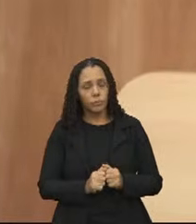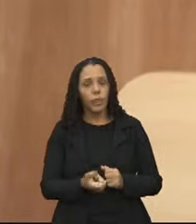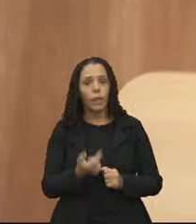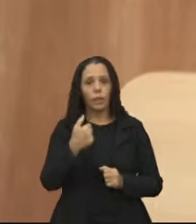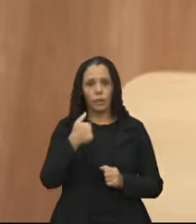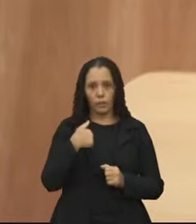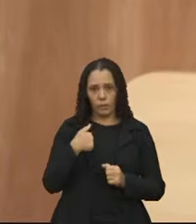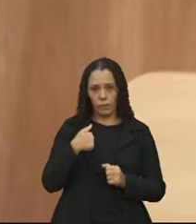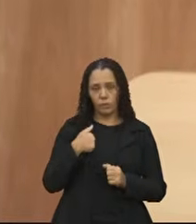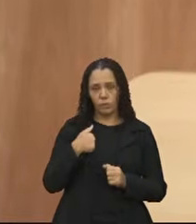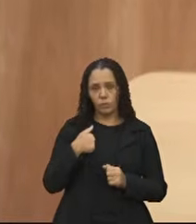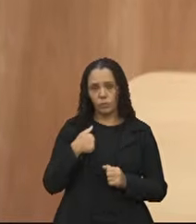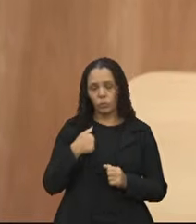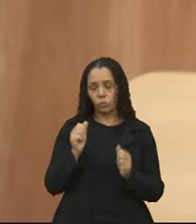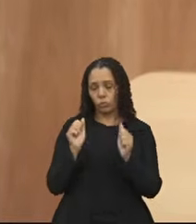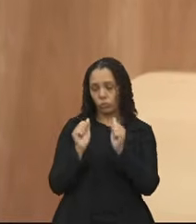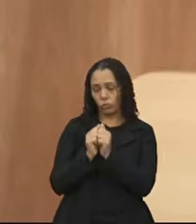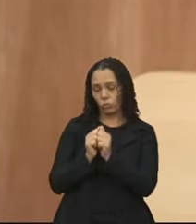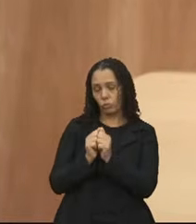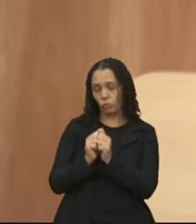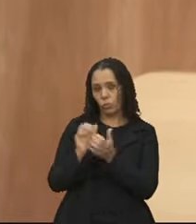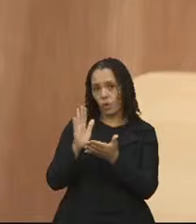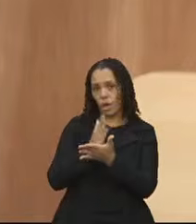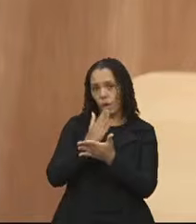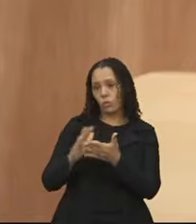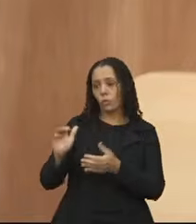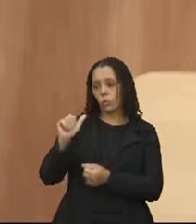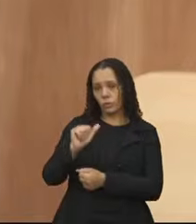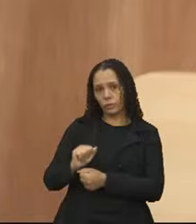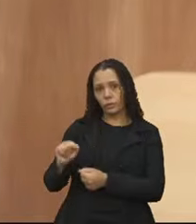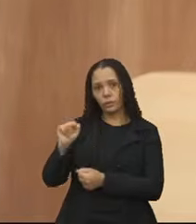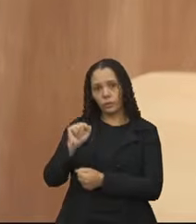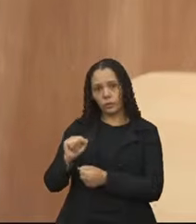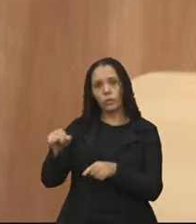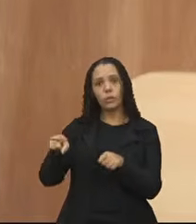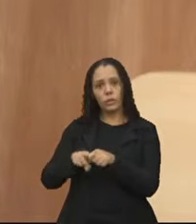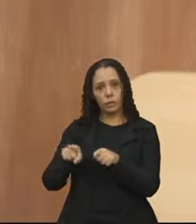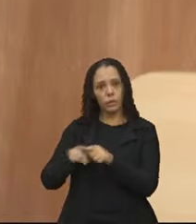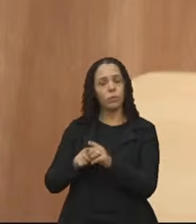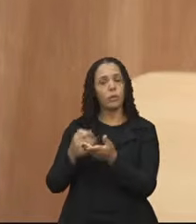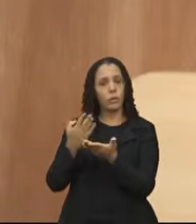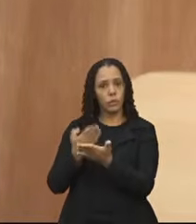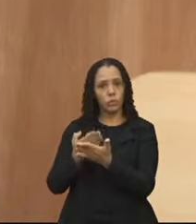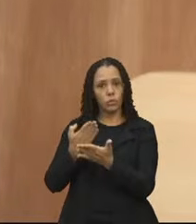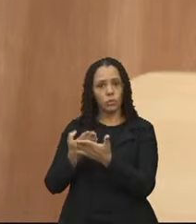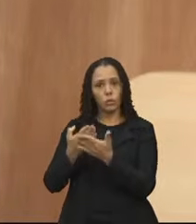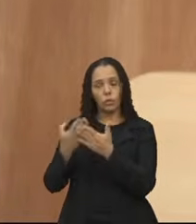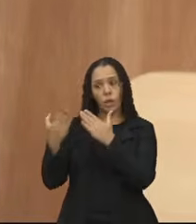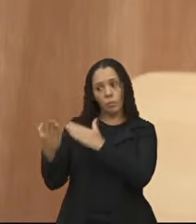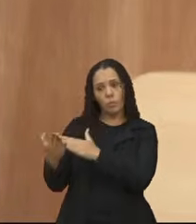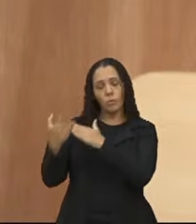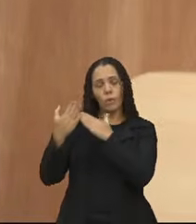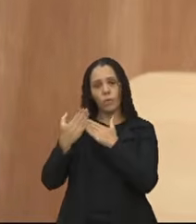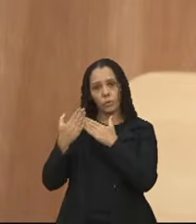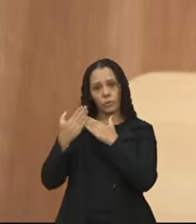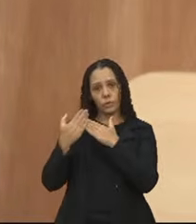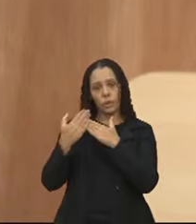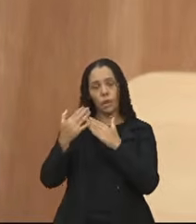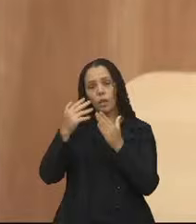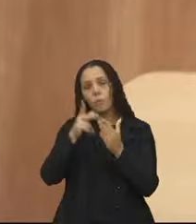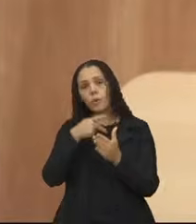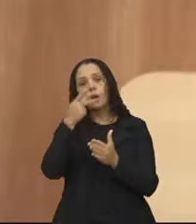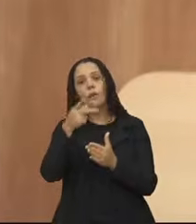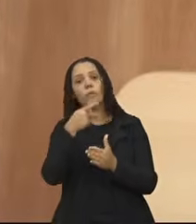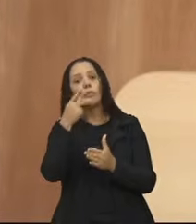eu tenho comigo alguns assessores que também estudam para me alimentar e para que eu fale a